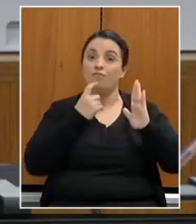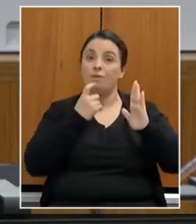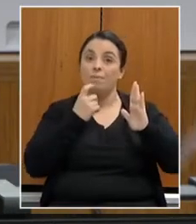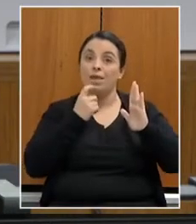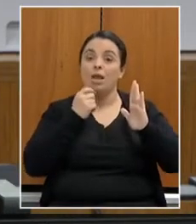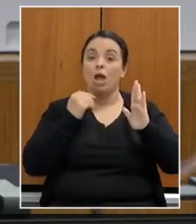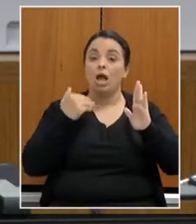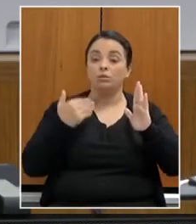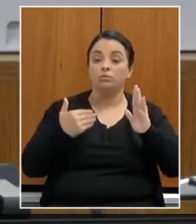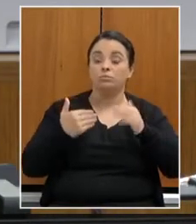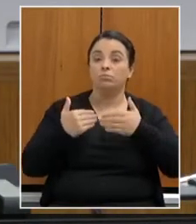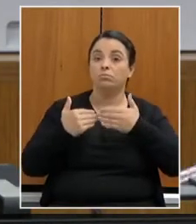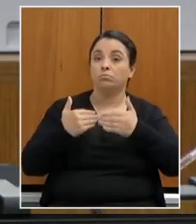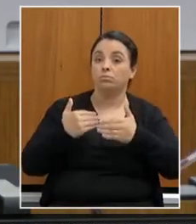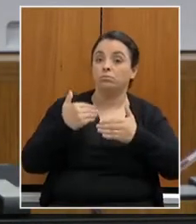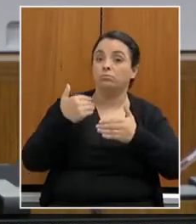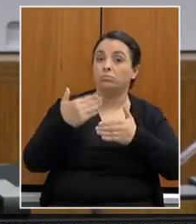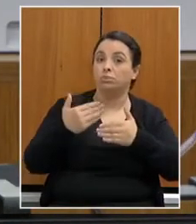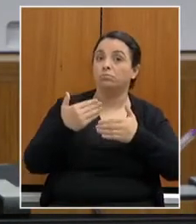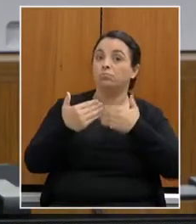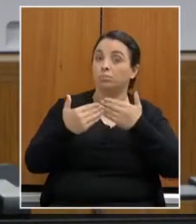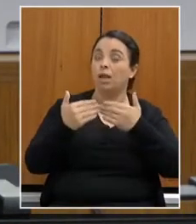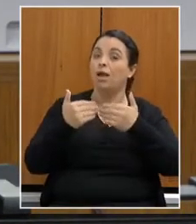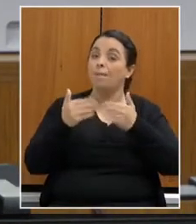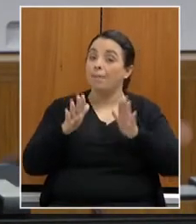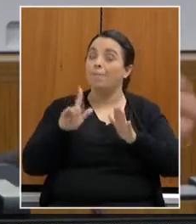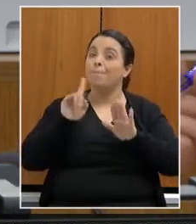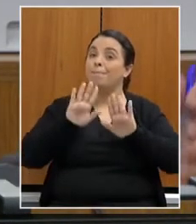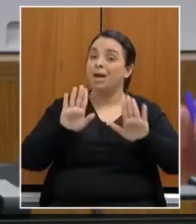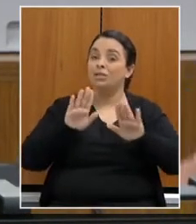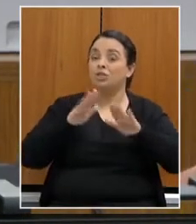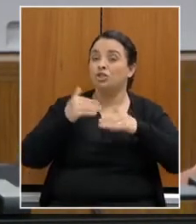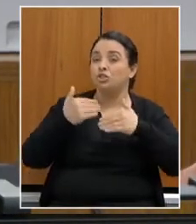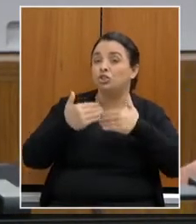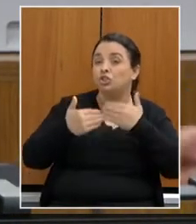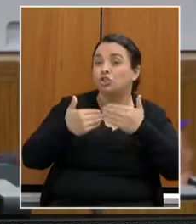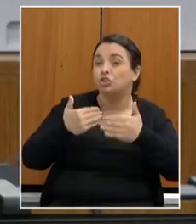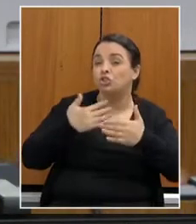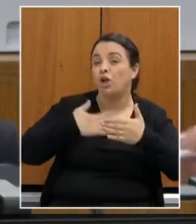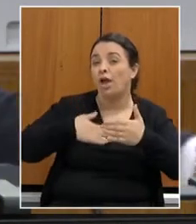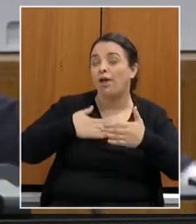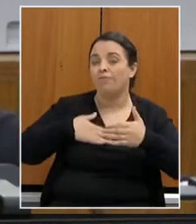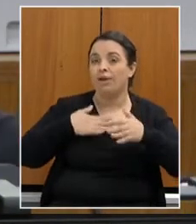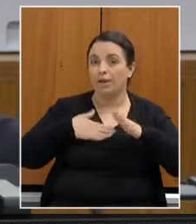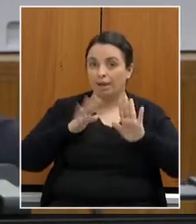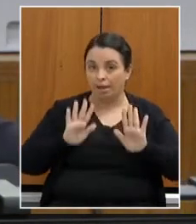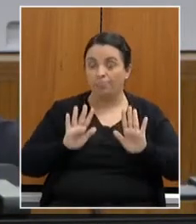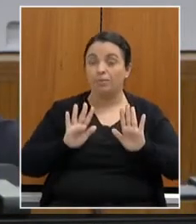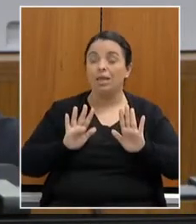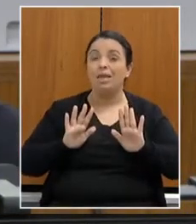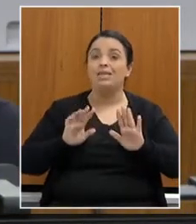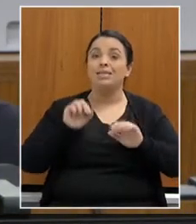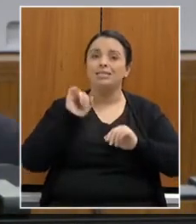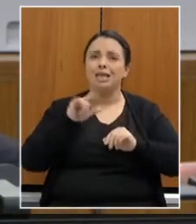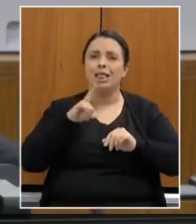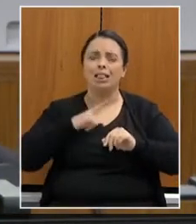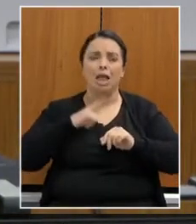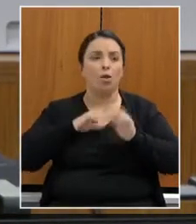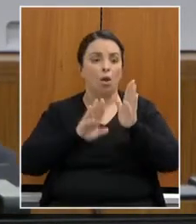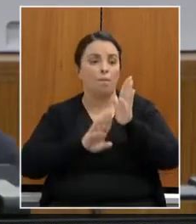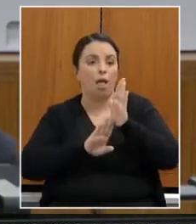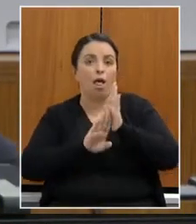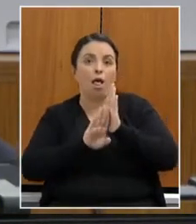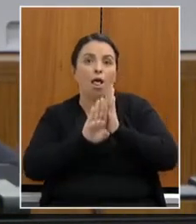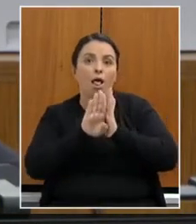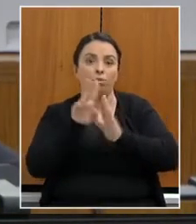porque nós temos uma classificação da onda vermelha em cenário desfavorável ao epidemiológico que é aumento de casos assistencial aumento